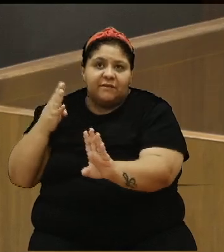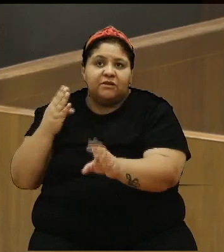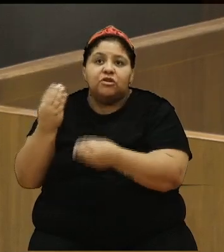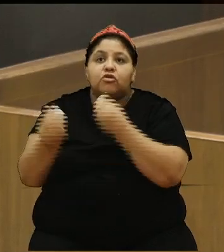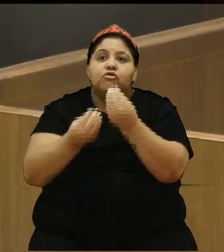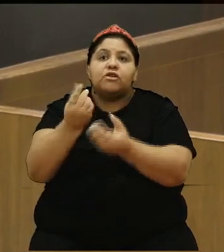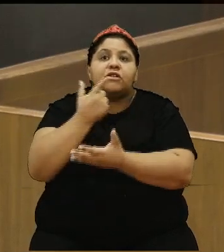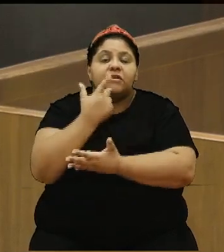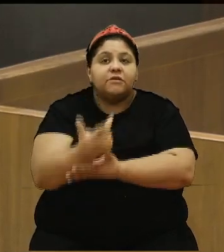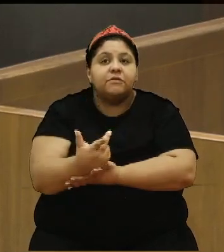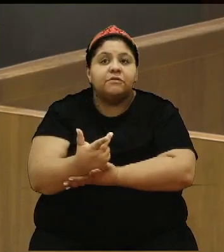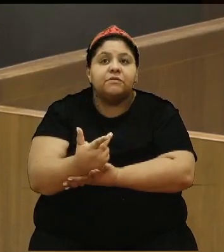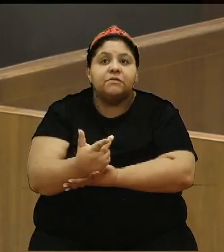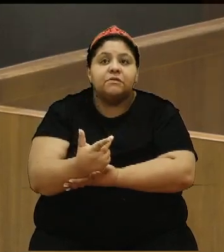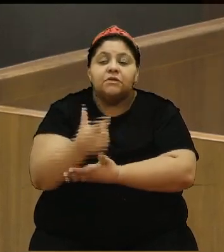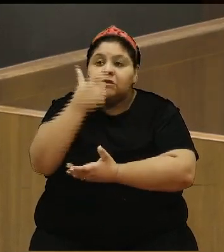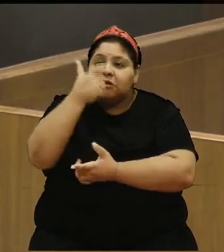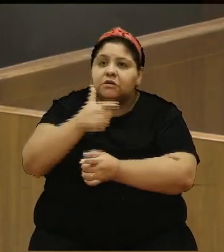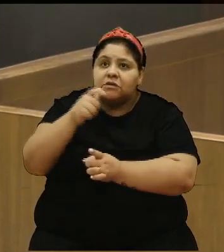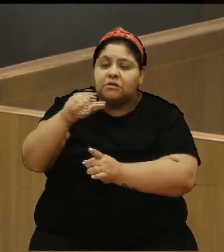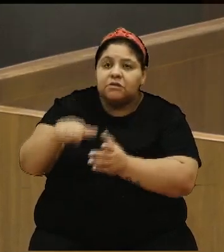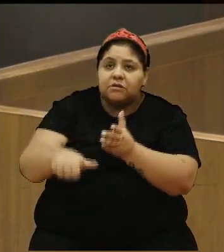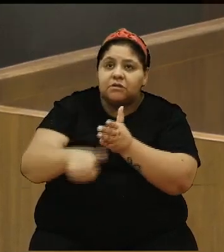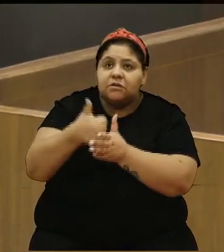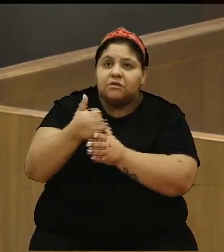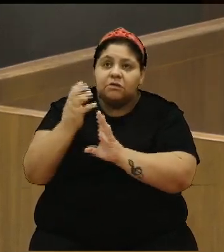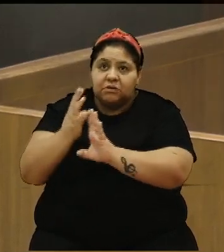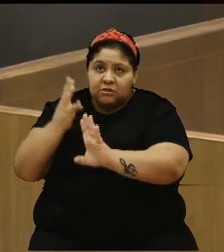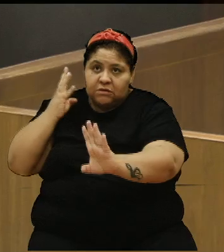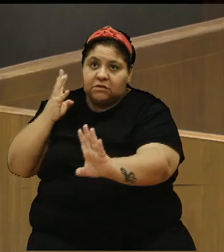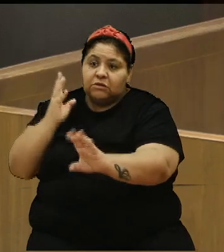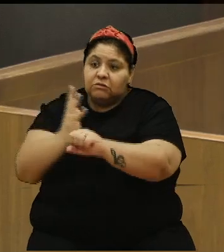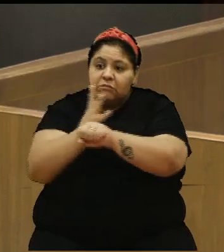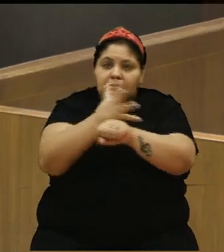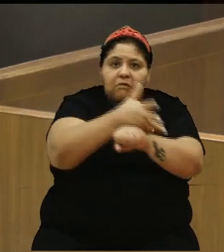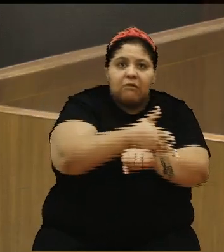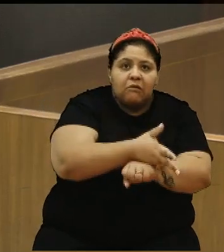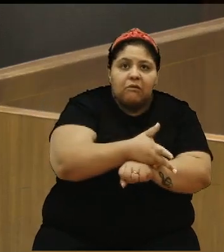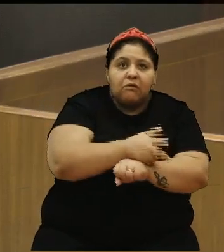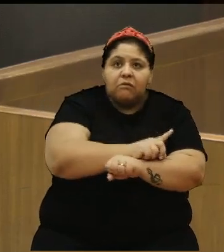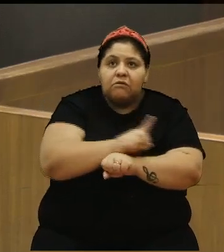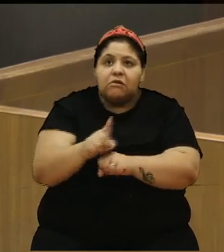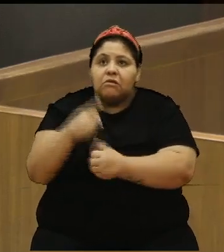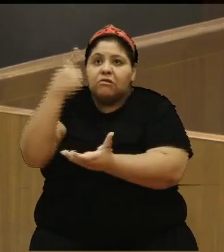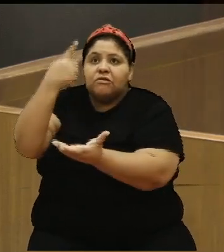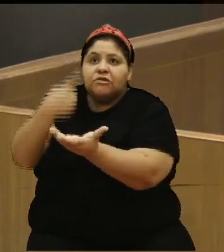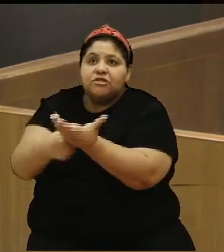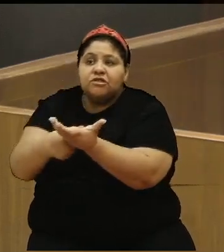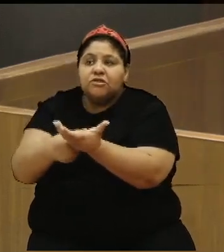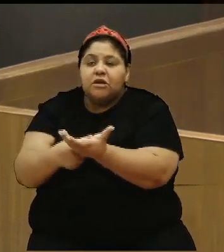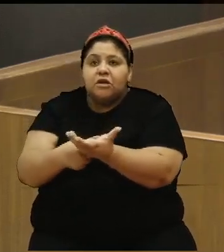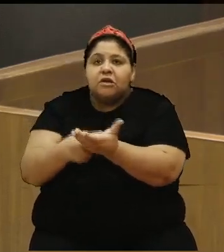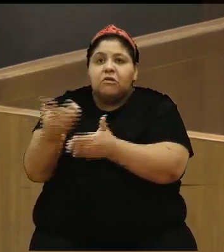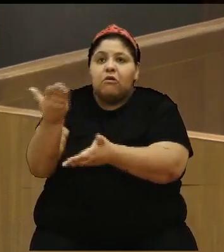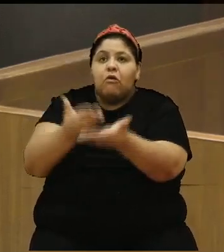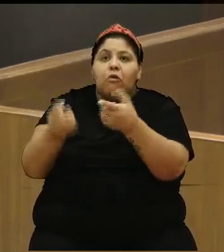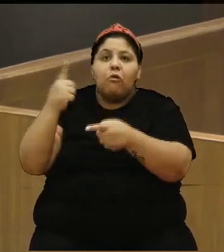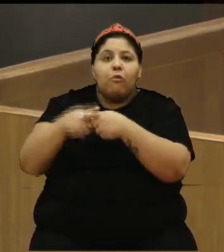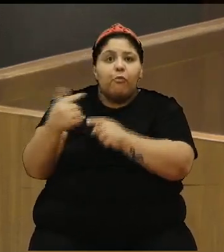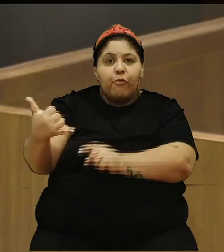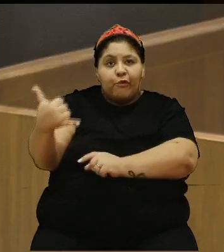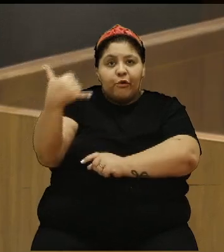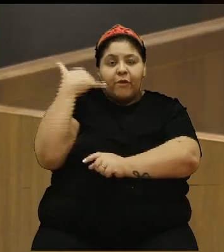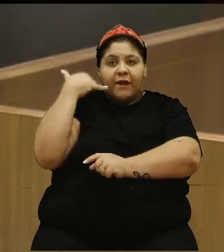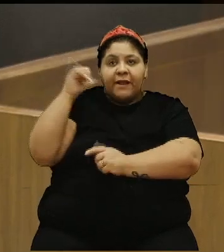elas têm dito? Que preferem ficar na fila e ir para a fila de madrugada do que o agendar mais consultas. Porque elas ligam para o telefone